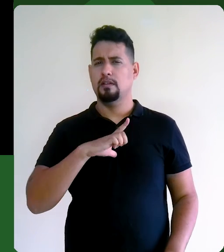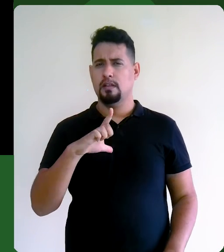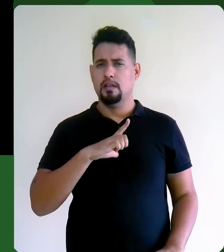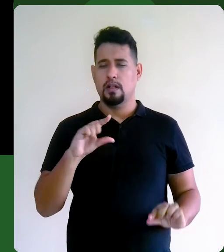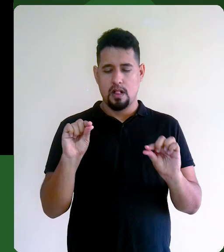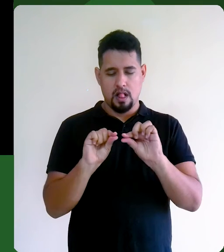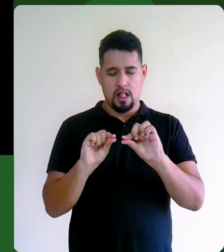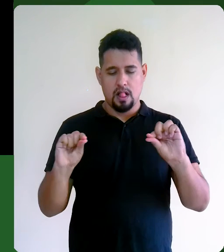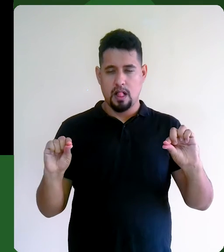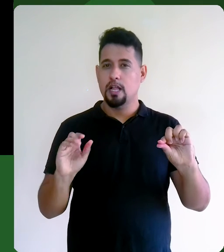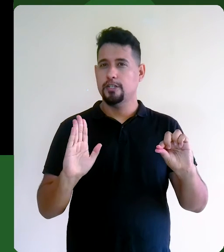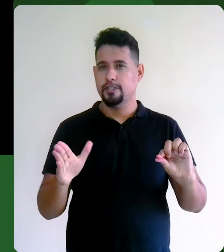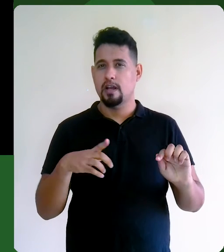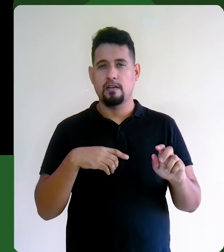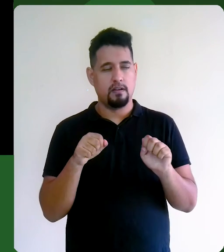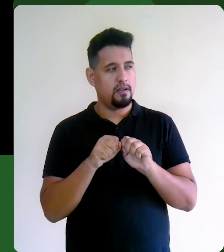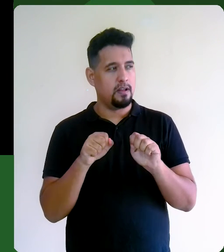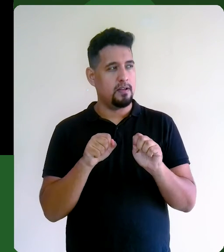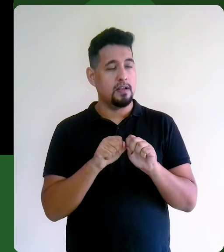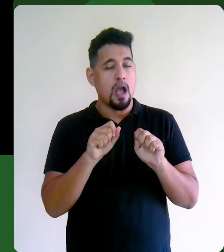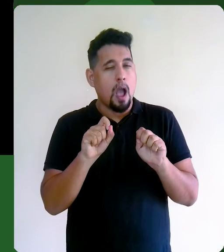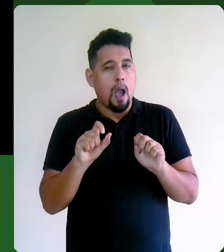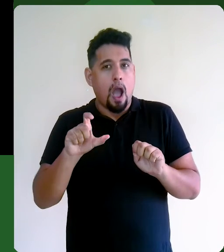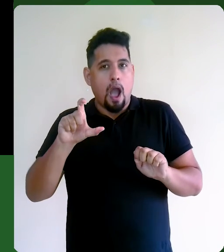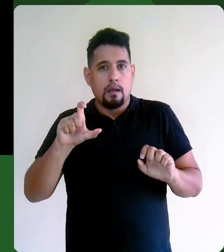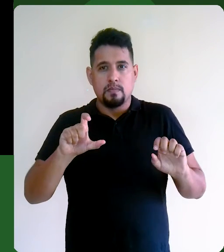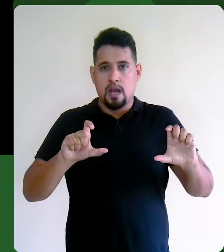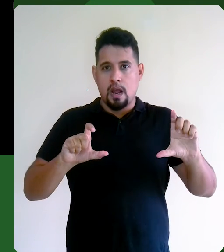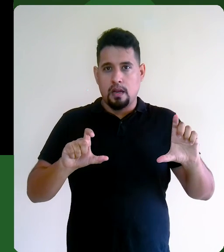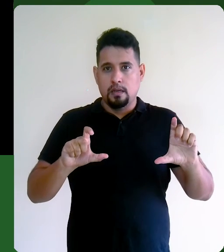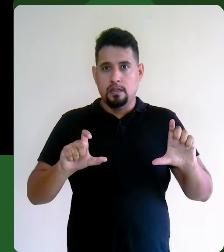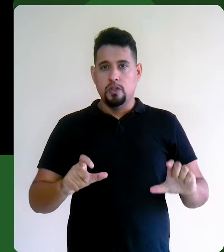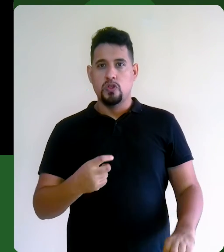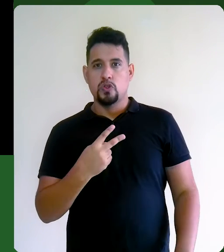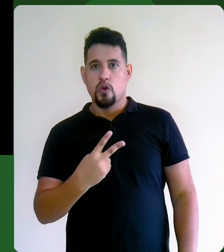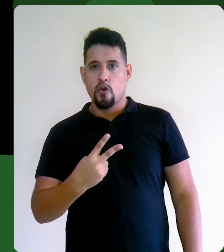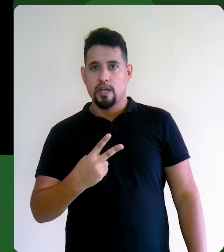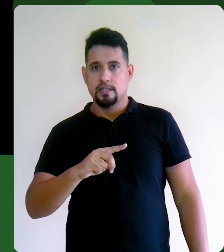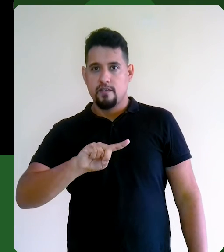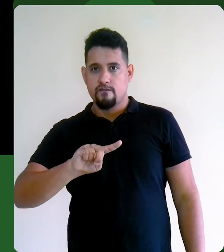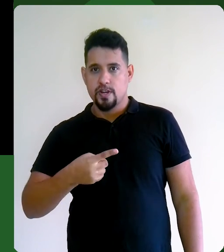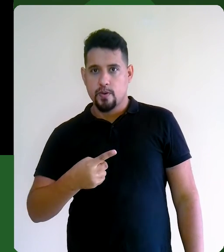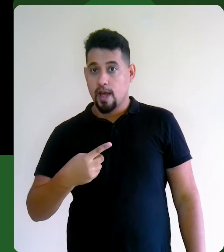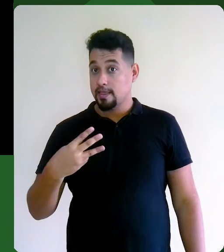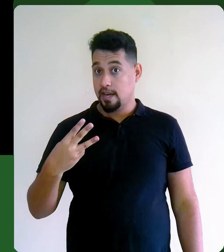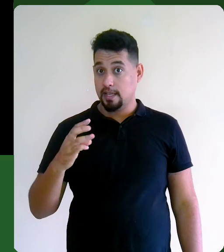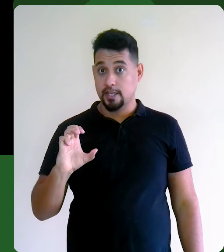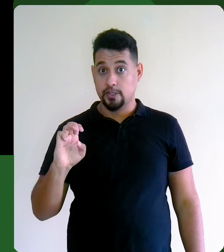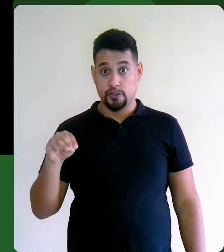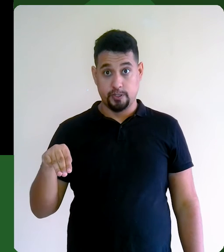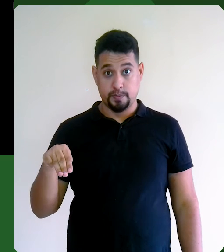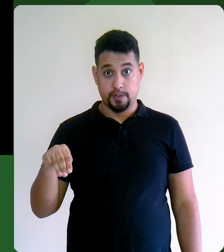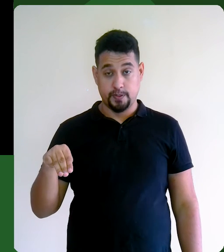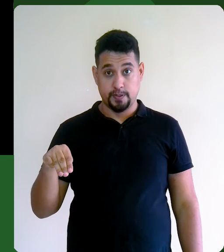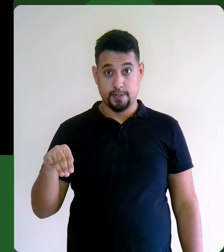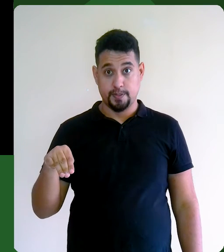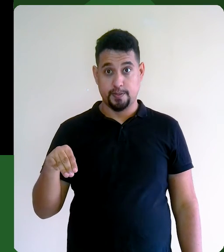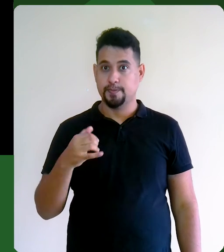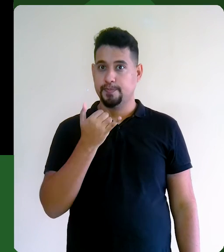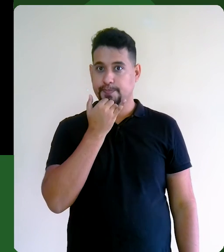Do outro lado, então, nós já temos a medida. Também vou fazer mais abertinho. 2 centímetros